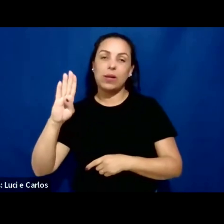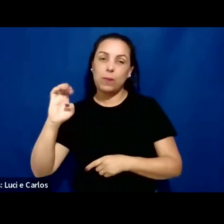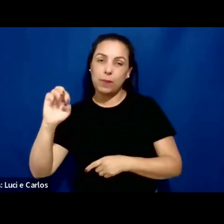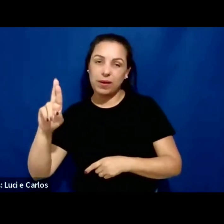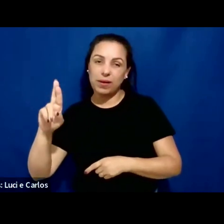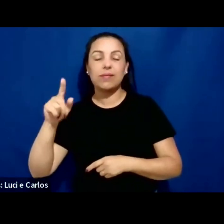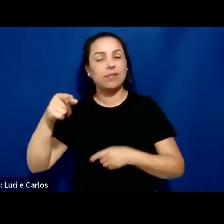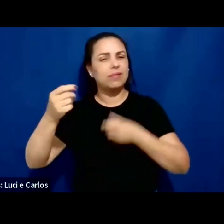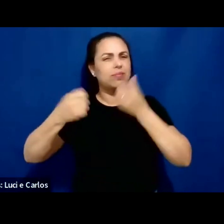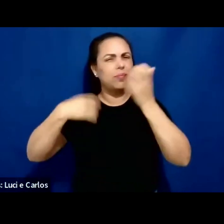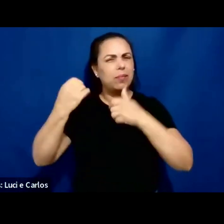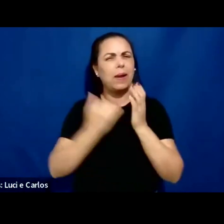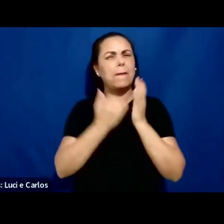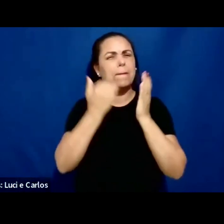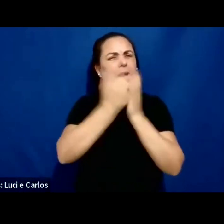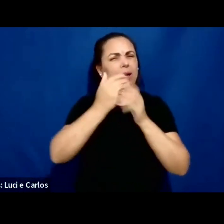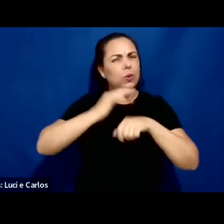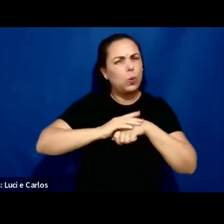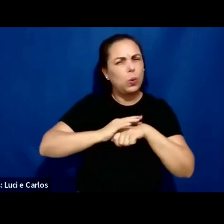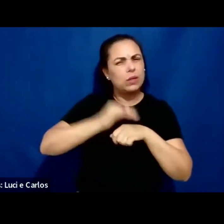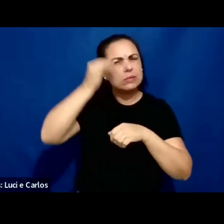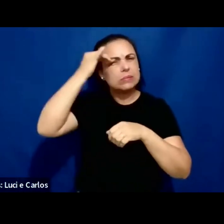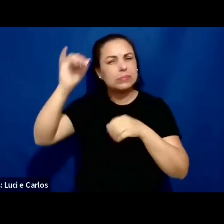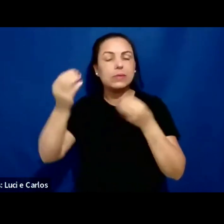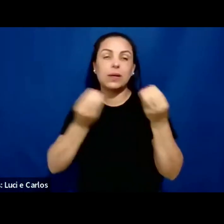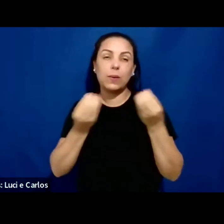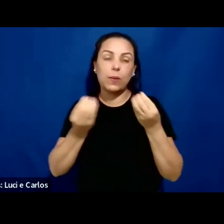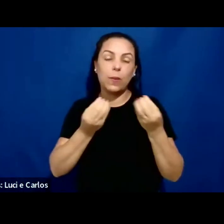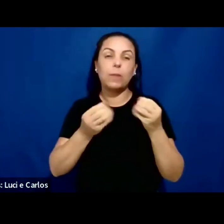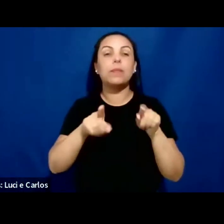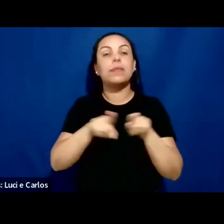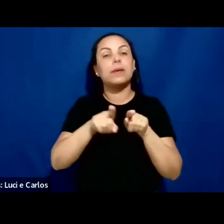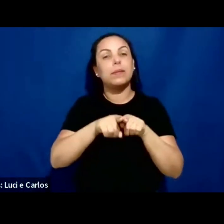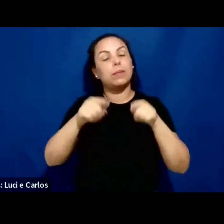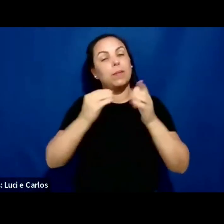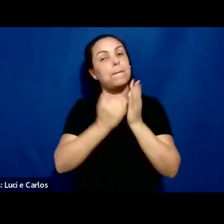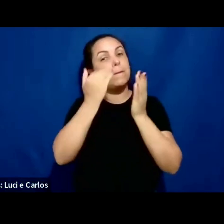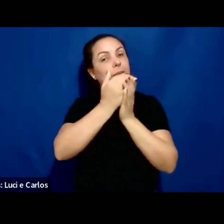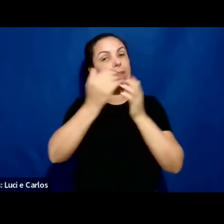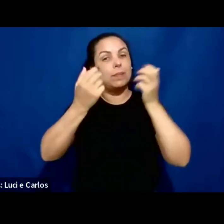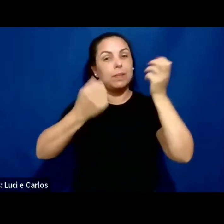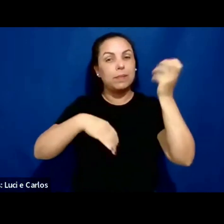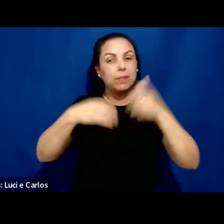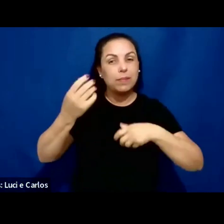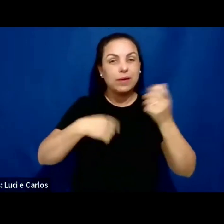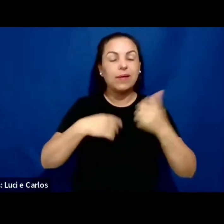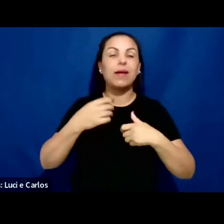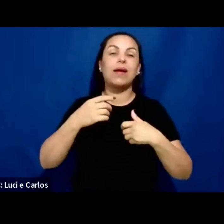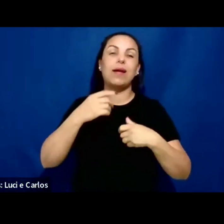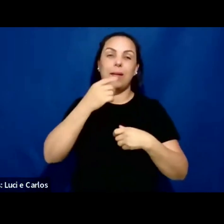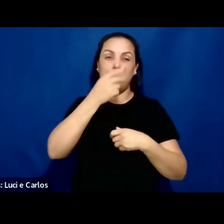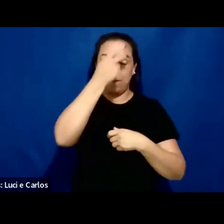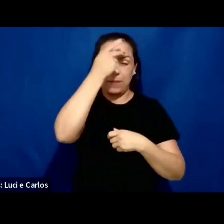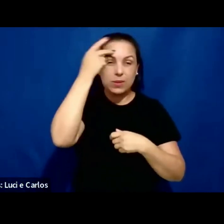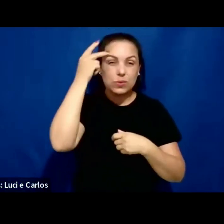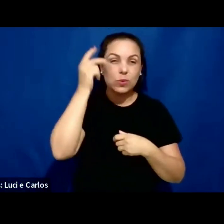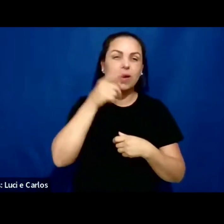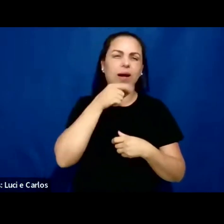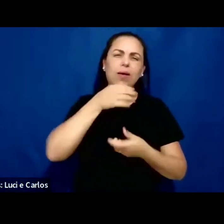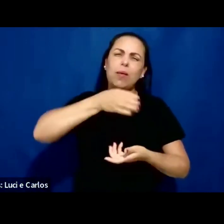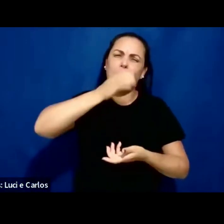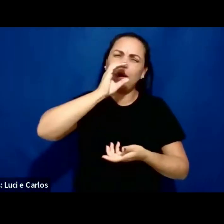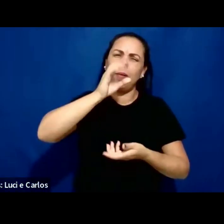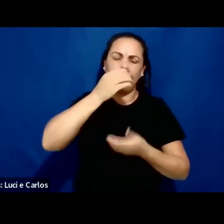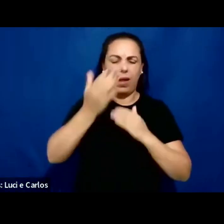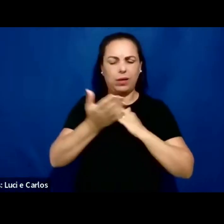tecnologia, de um projeto de saúde que usou a tecnologia para trazer saúde e também uma oportunidade financeira, um maravilhoso plano